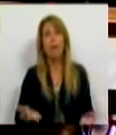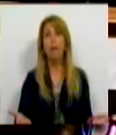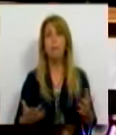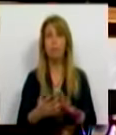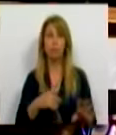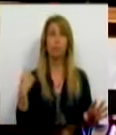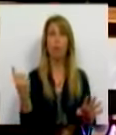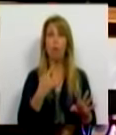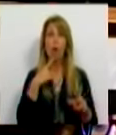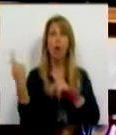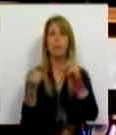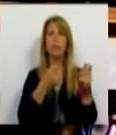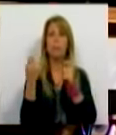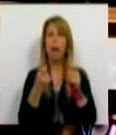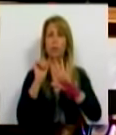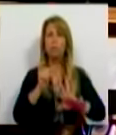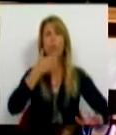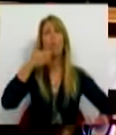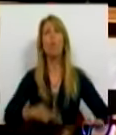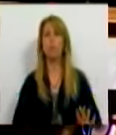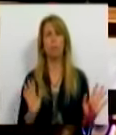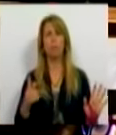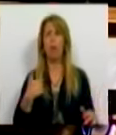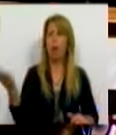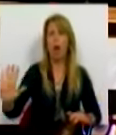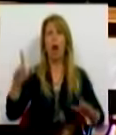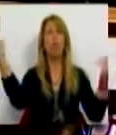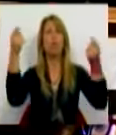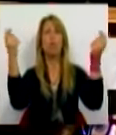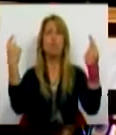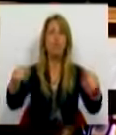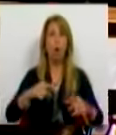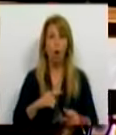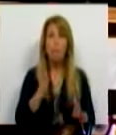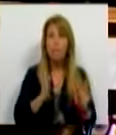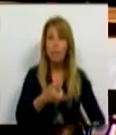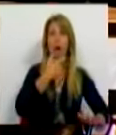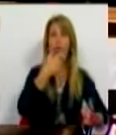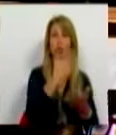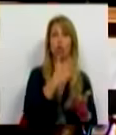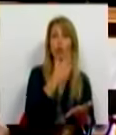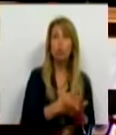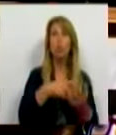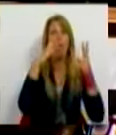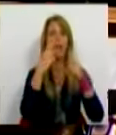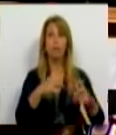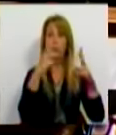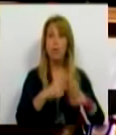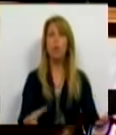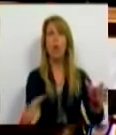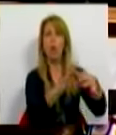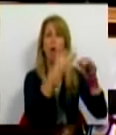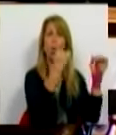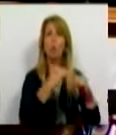com conhecimento e não com populismo, com estudo, investigação e concertação e não com